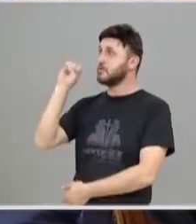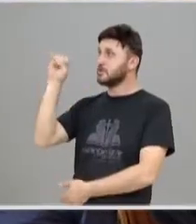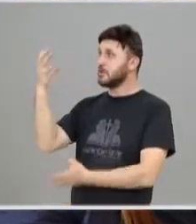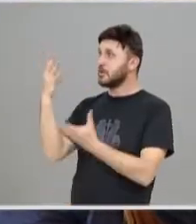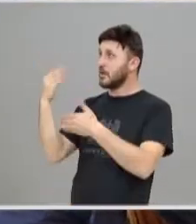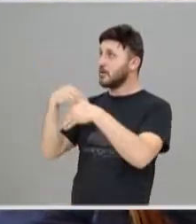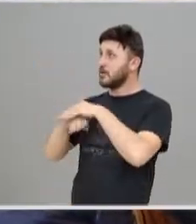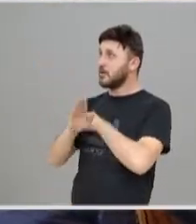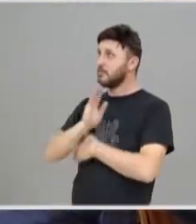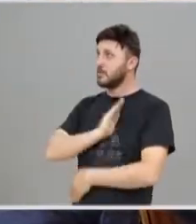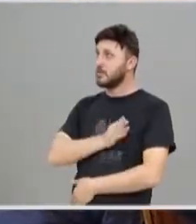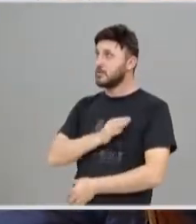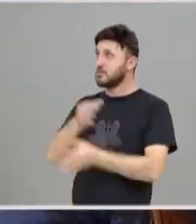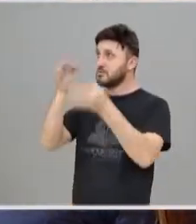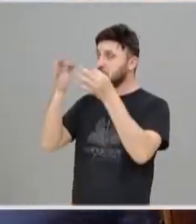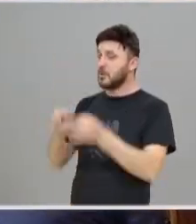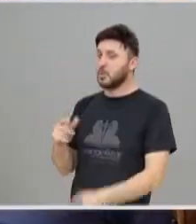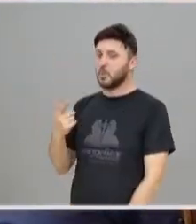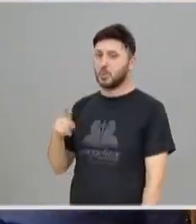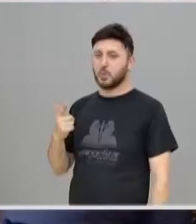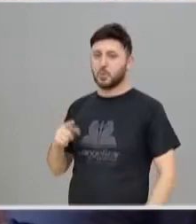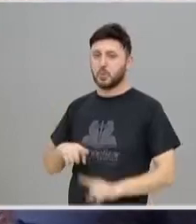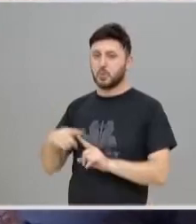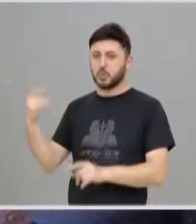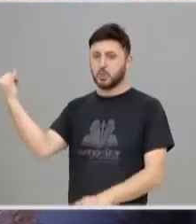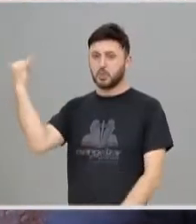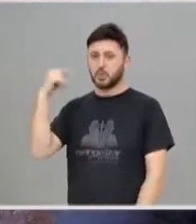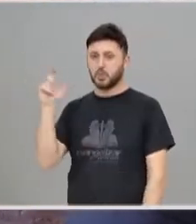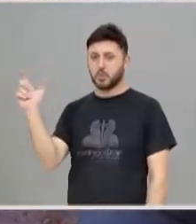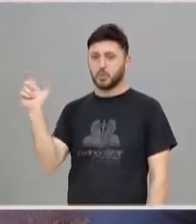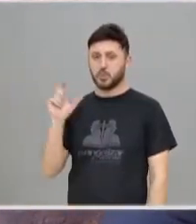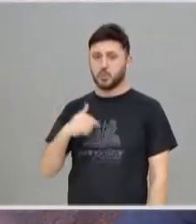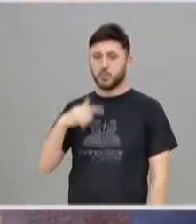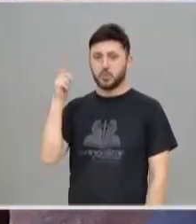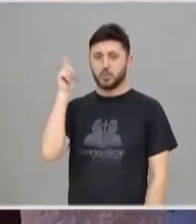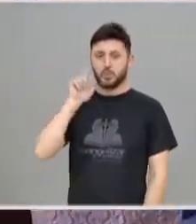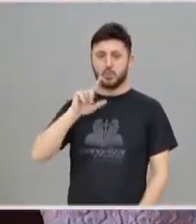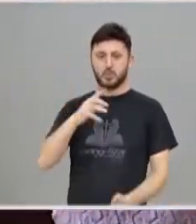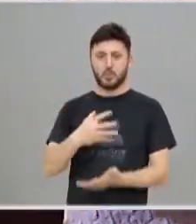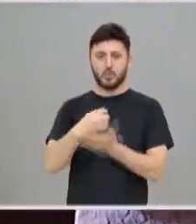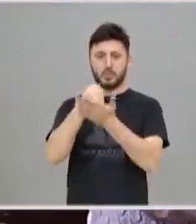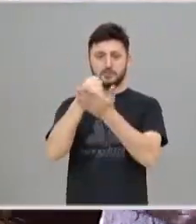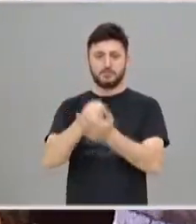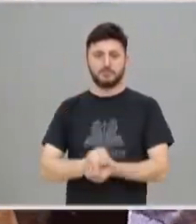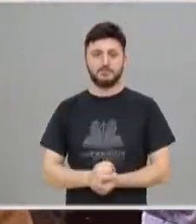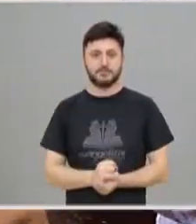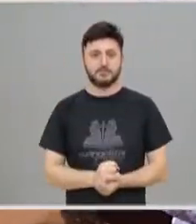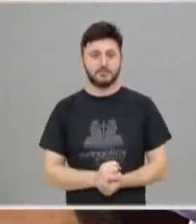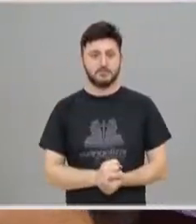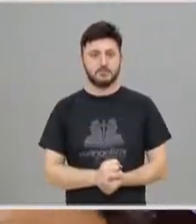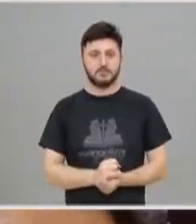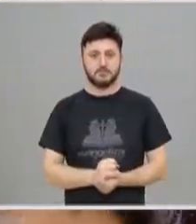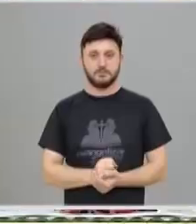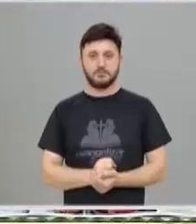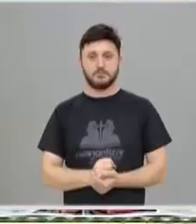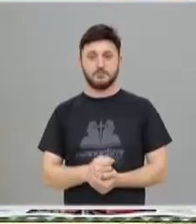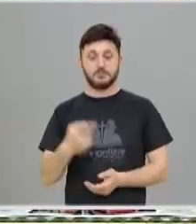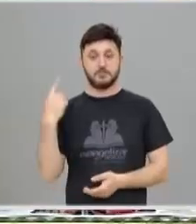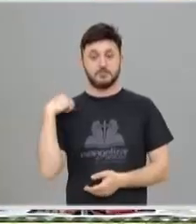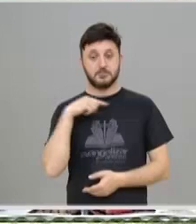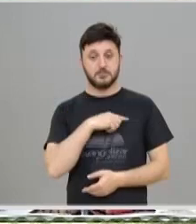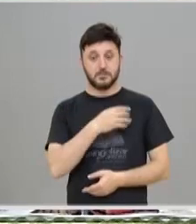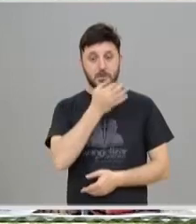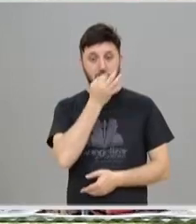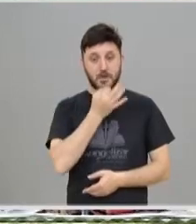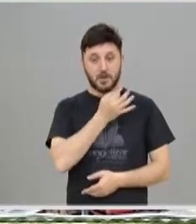Senhor, eu não sou digna de que entreis em minha morada, mas dizei uma palavra e serei salva. Nós vamos